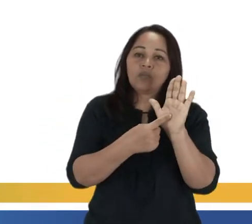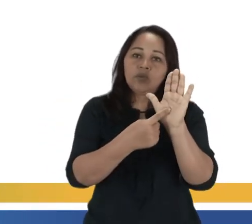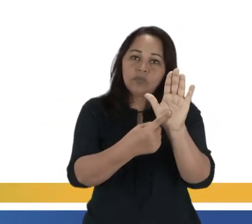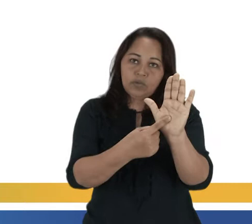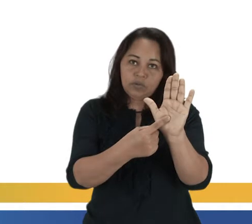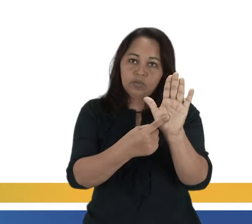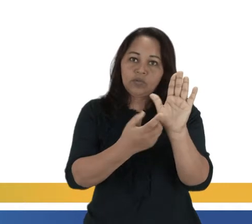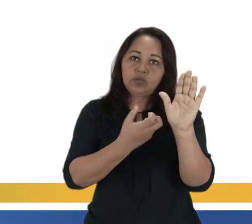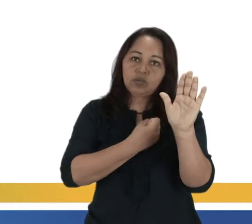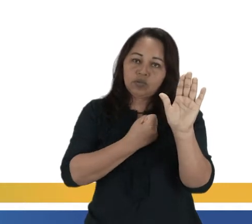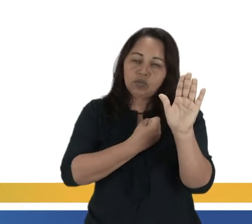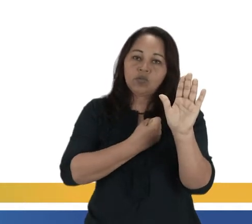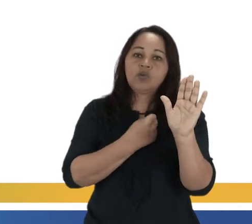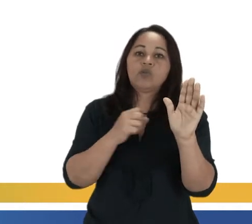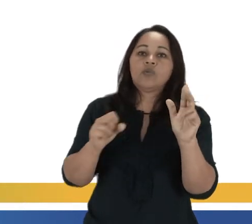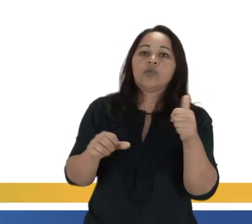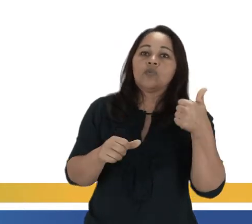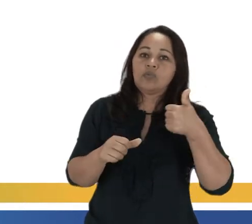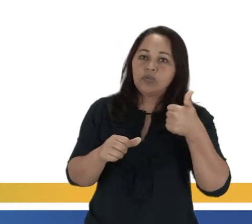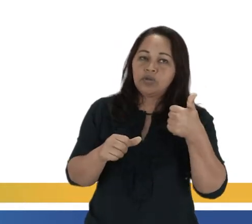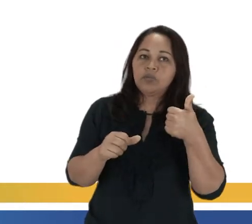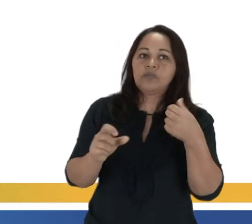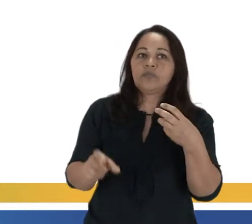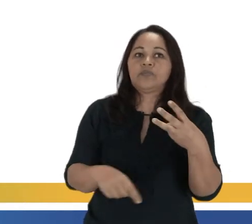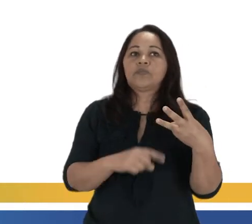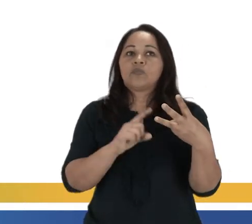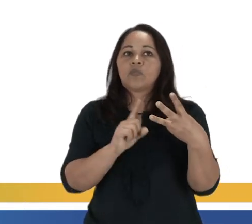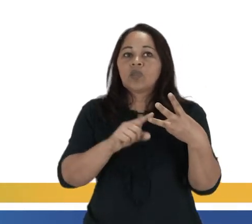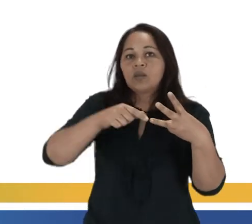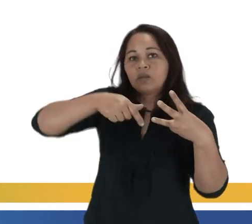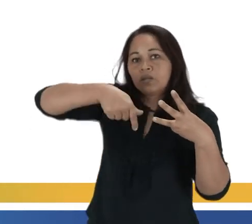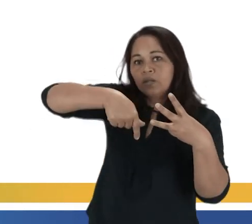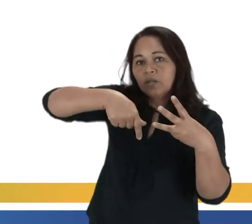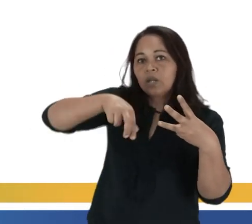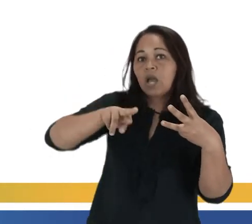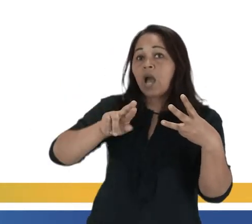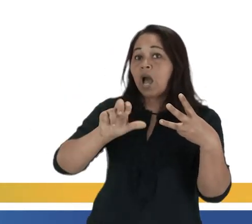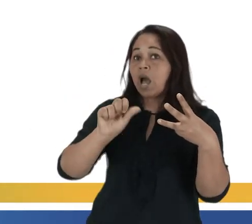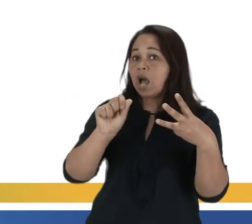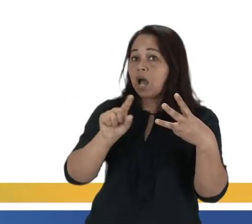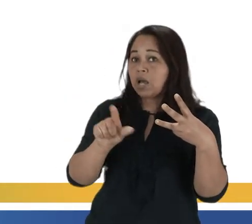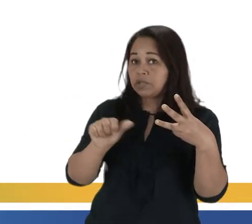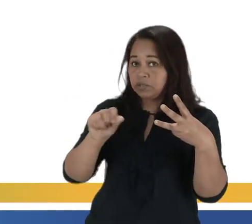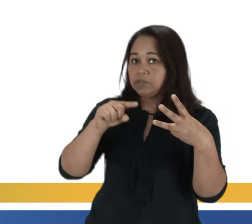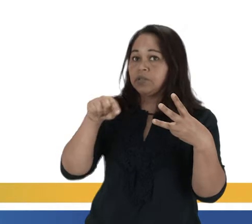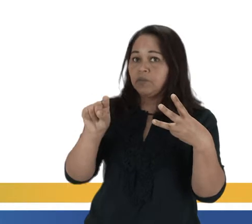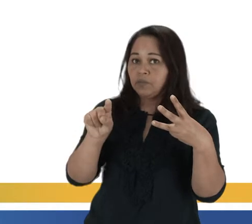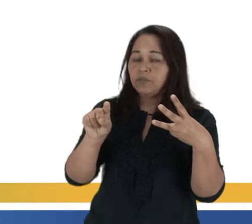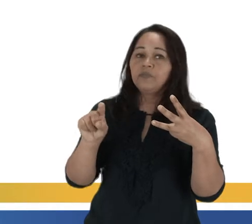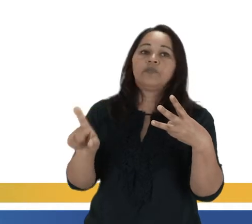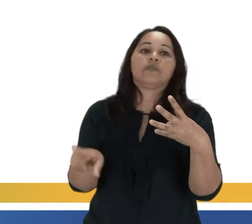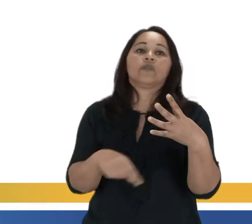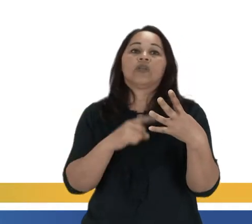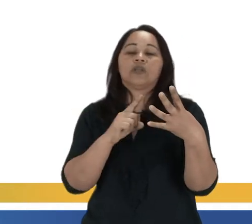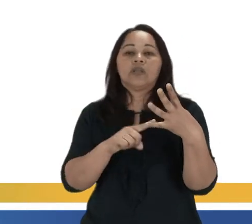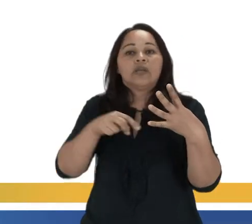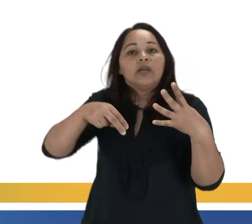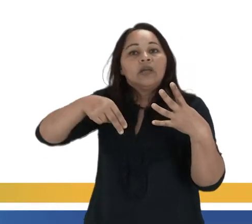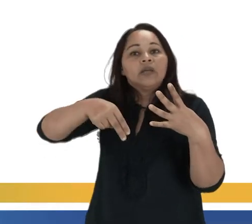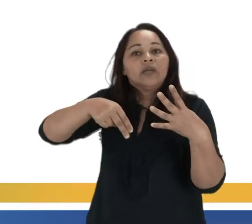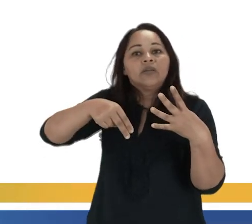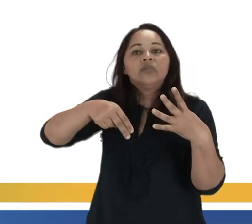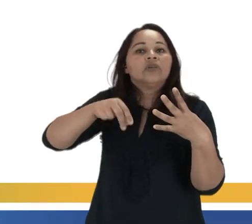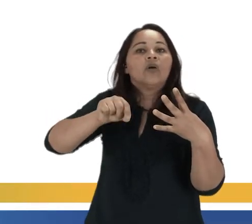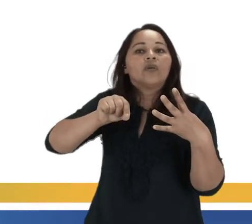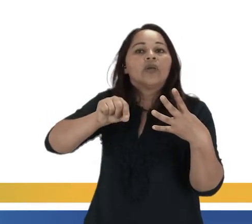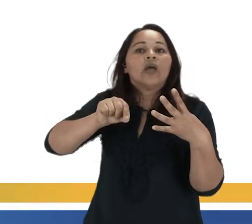termo da sequência. Nós temos aí Q, que representa a nossa razão, e vamos ter N, que